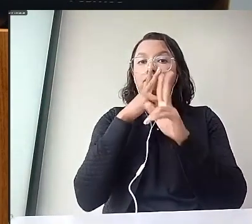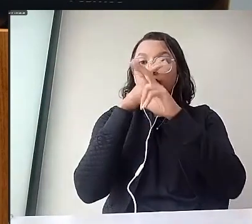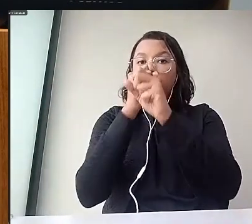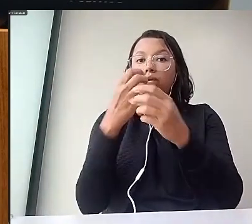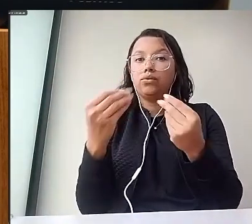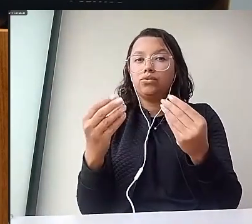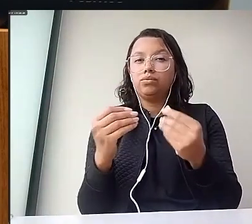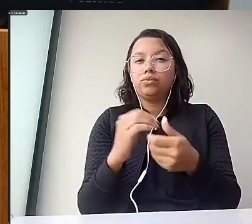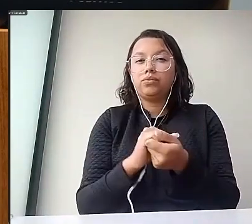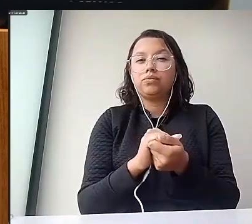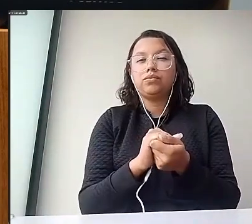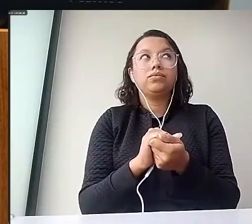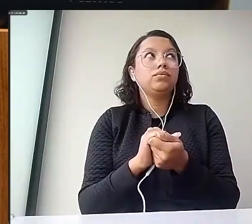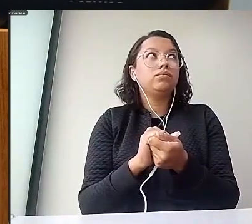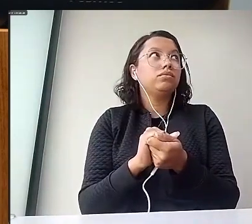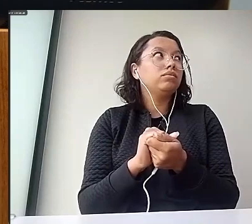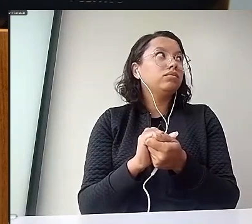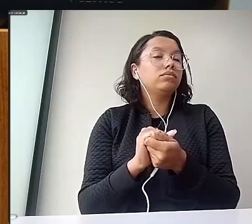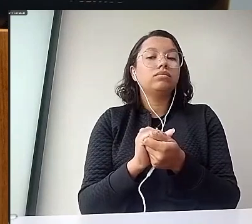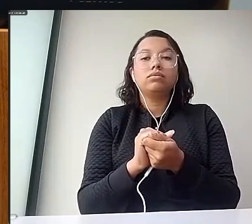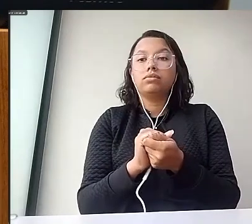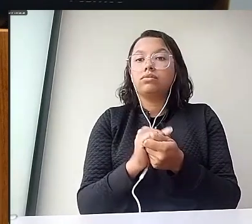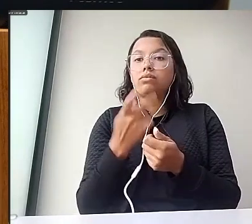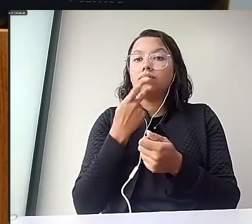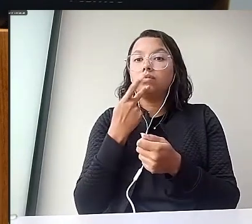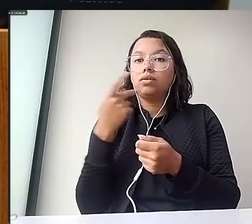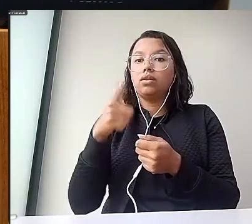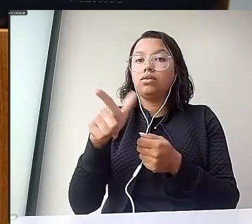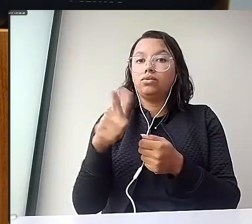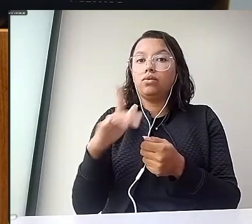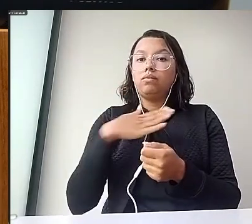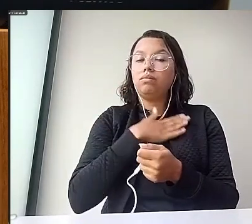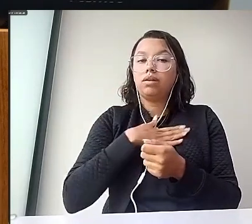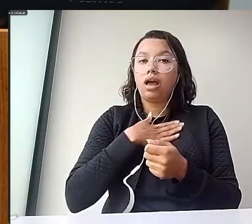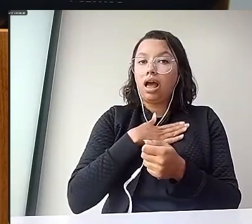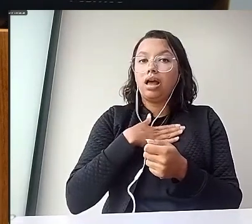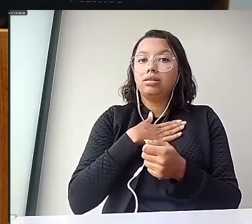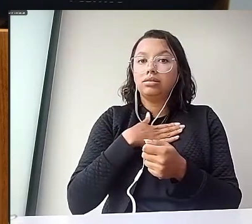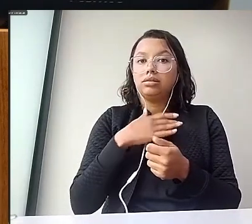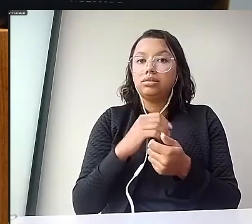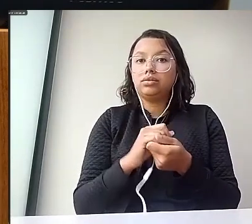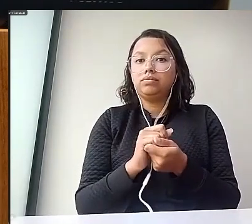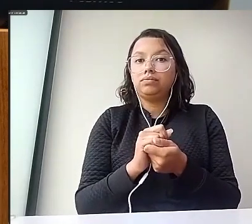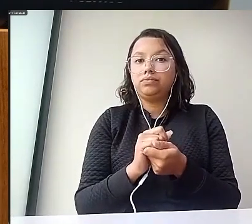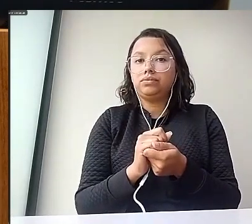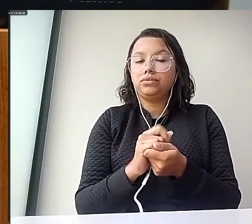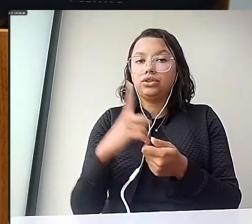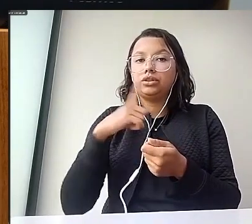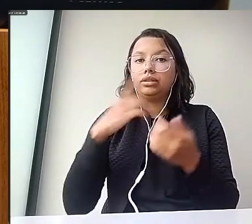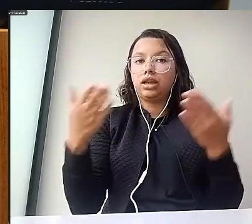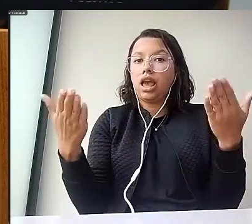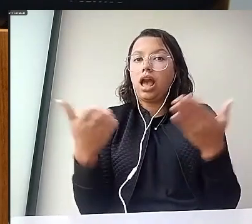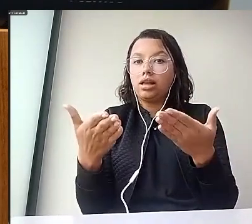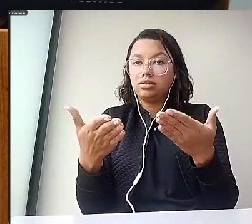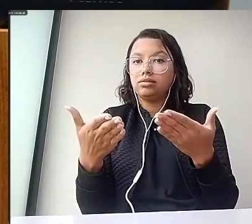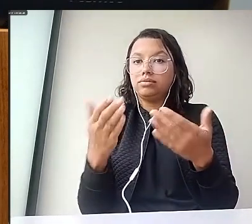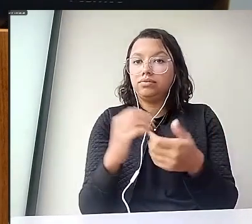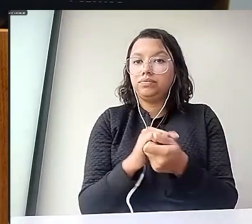queria, assim, reafirmar o prazer e o privilégio, né, de ter